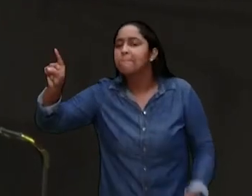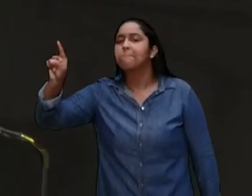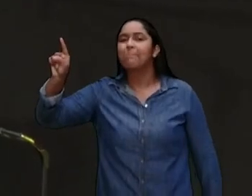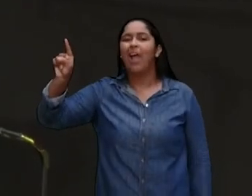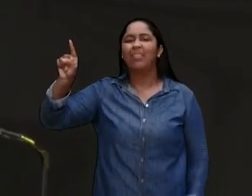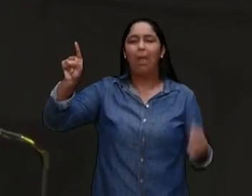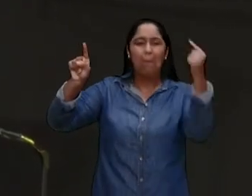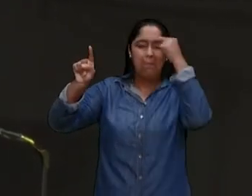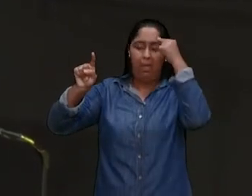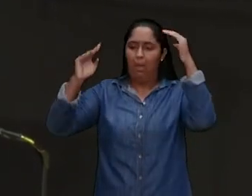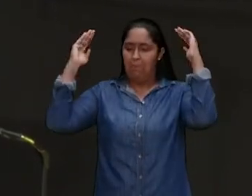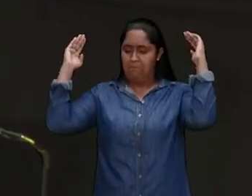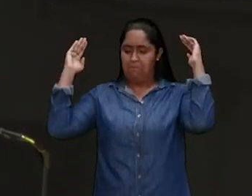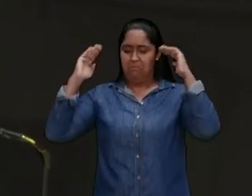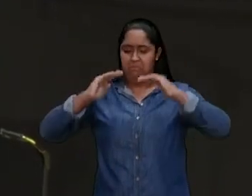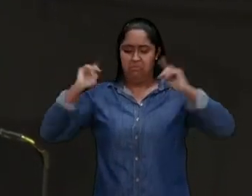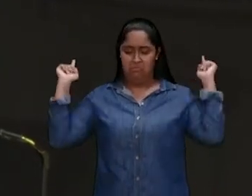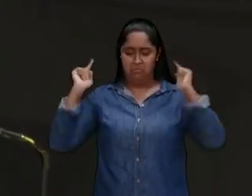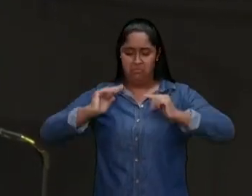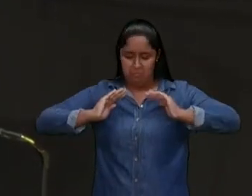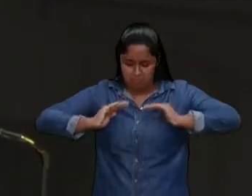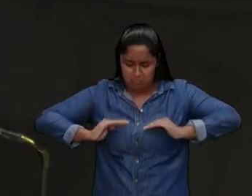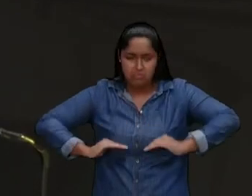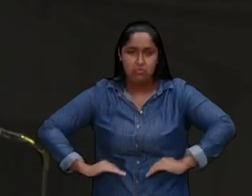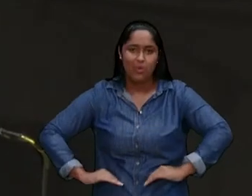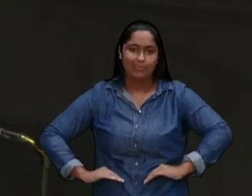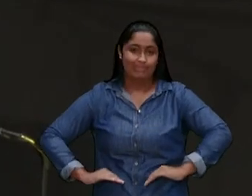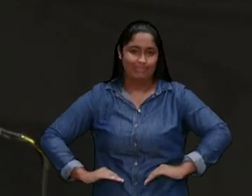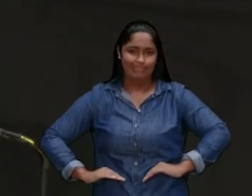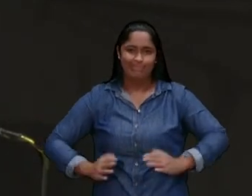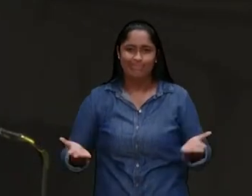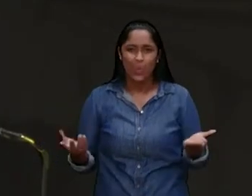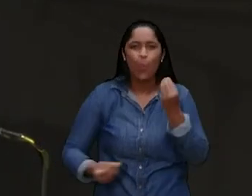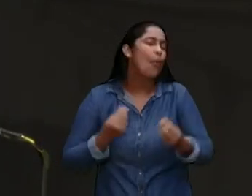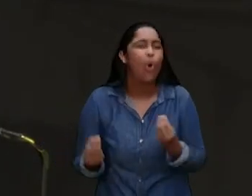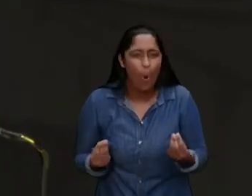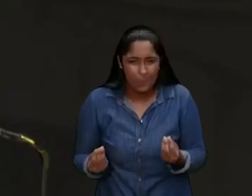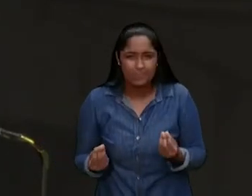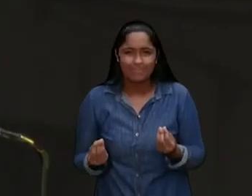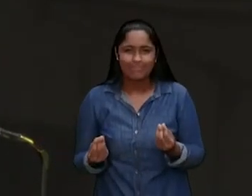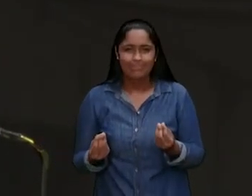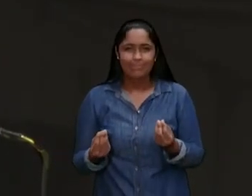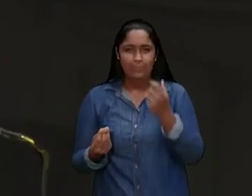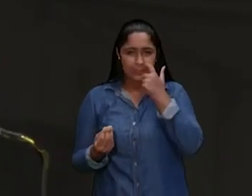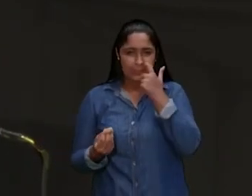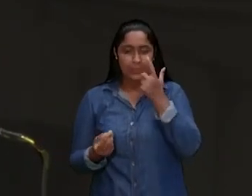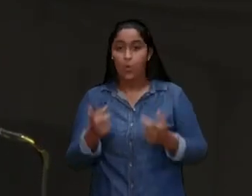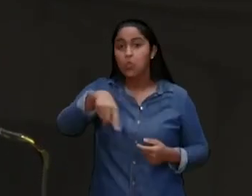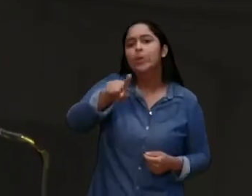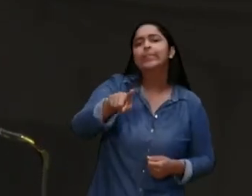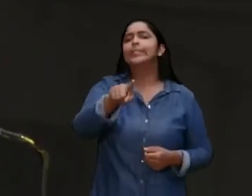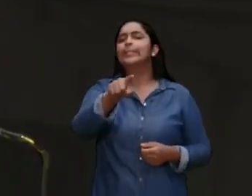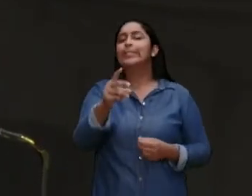uma Pensa num cara que rir da tua fé Pensa num cara cético pensando que era Que você atrapalha saiu daqui para sua casa aquela